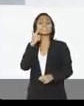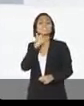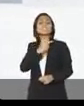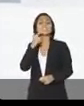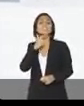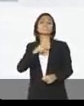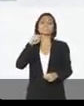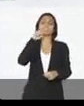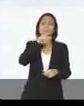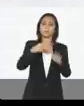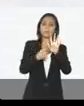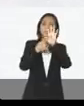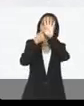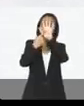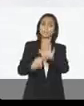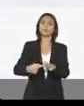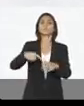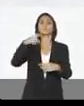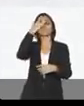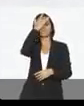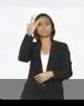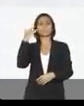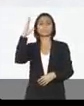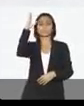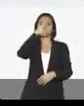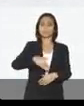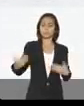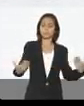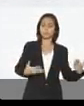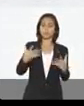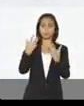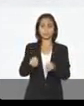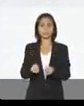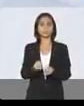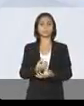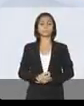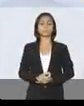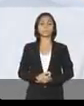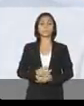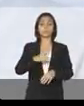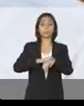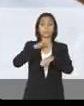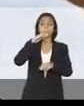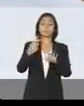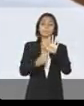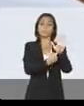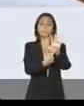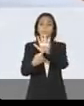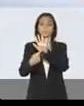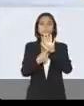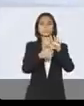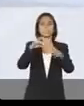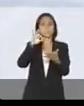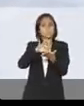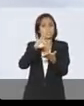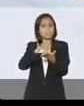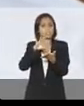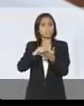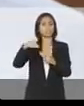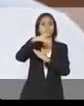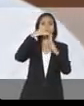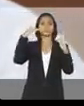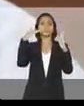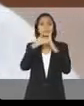integridade para flagrar e punir os maus servidores que aceitam suborno. Com mais transparência e fiscalização, todos